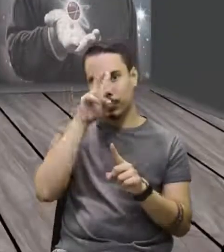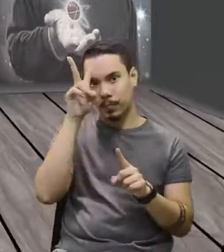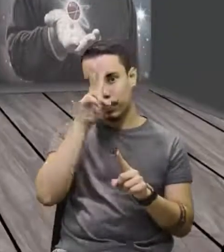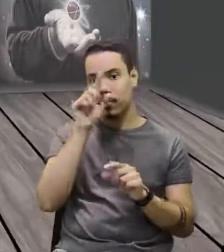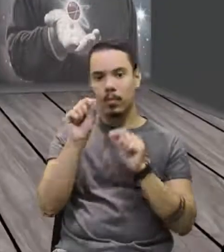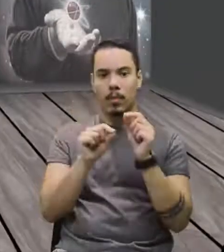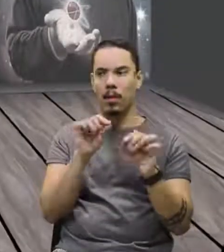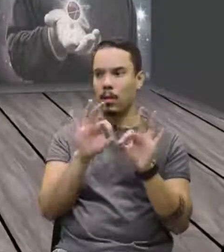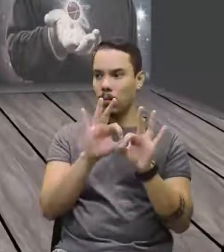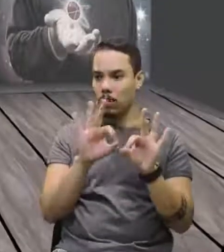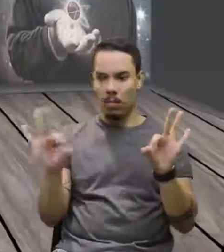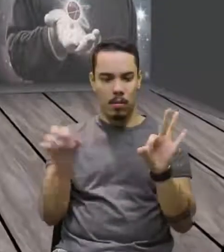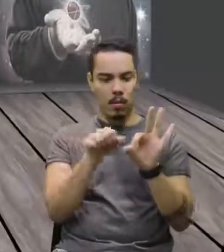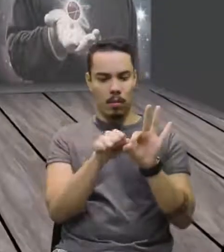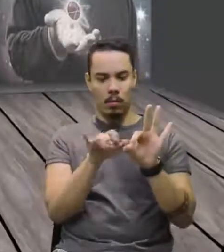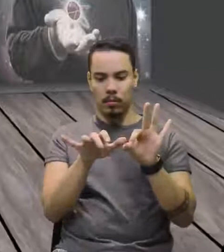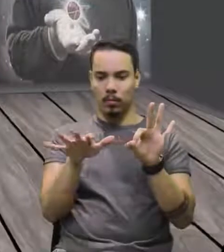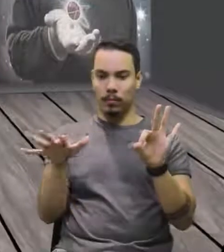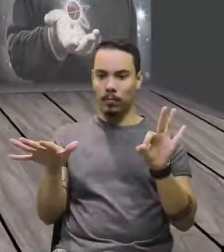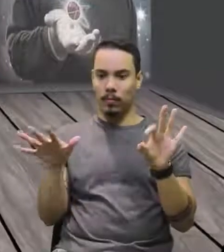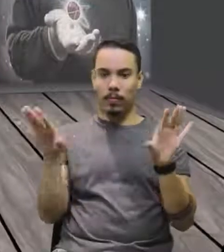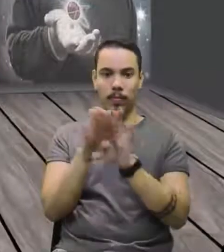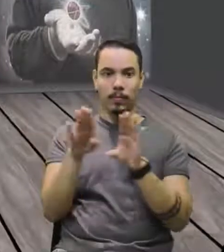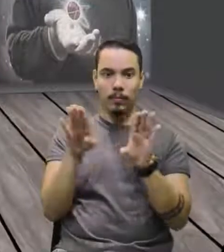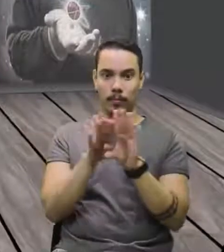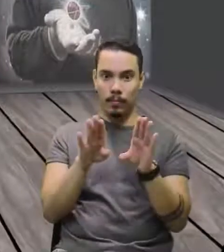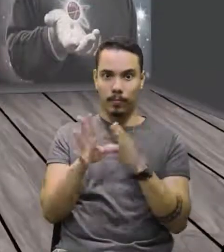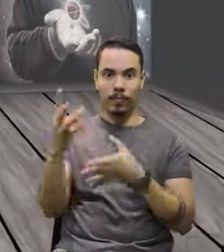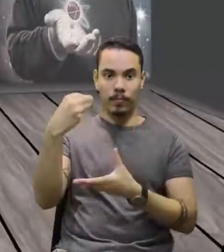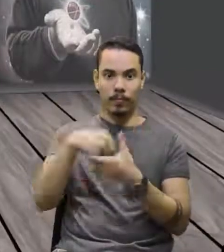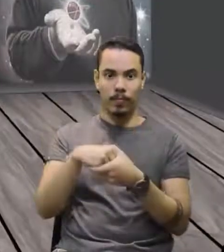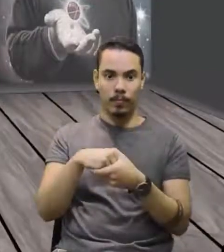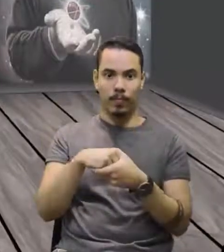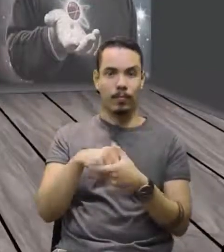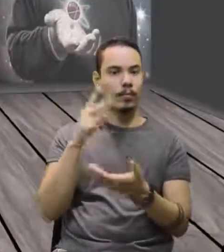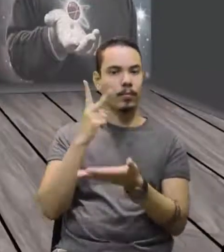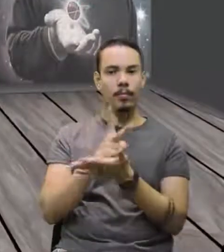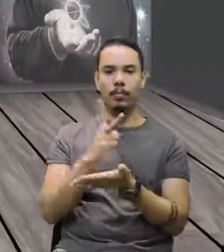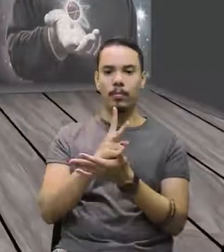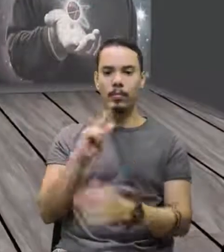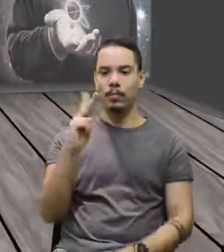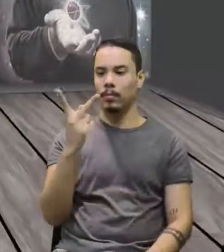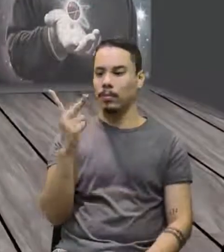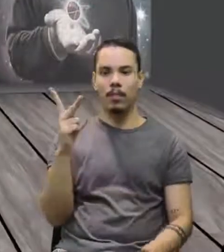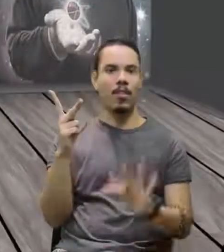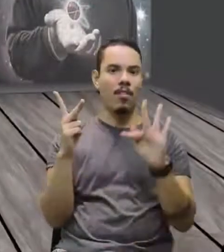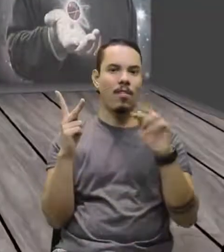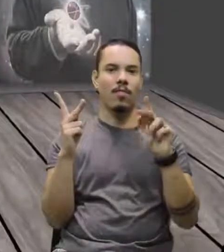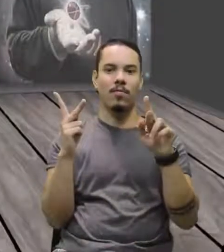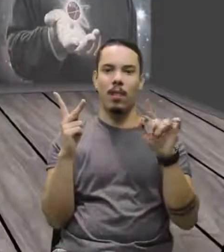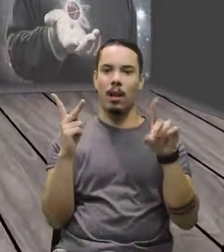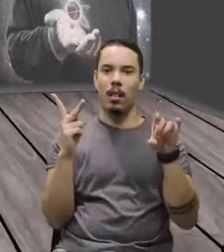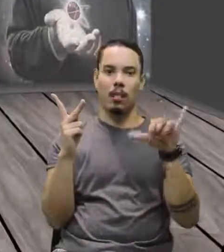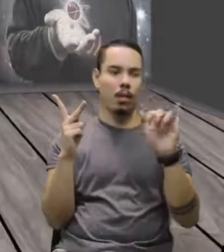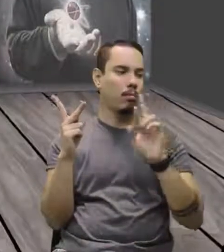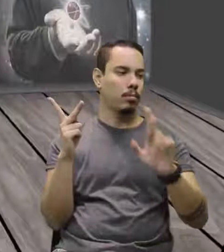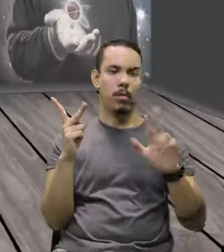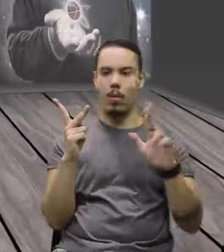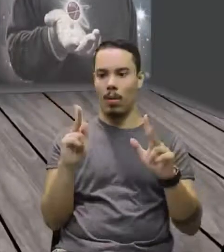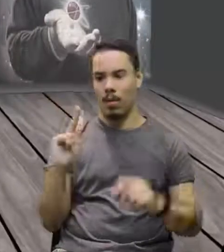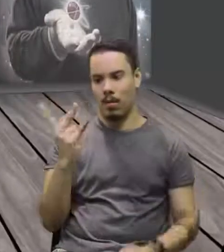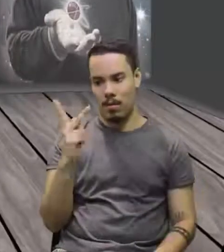a indutância, ela é dada em Henry, e não em Farad, como capacitor. Então, nós temos